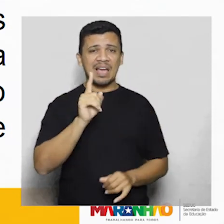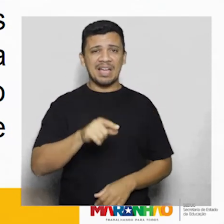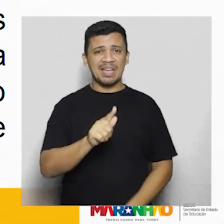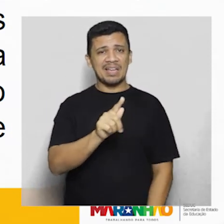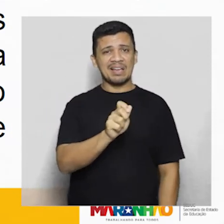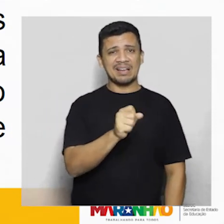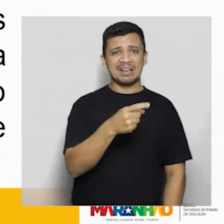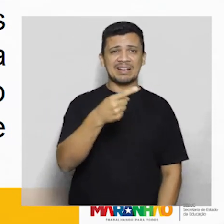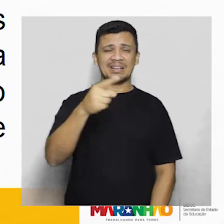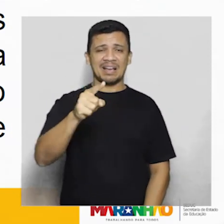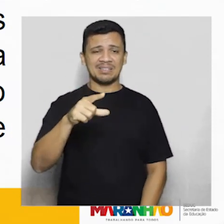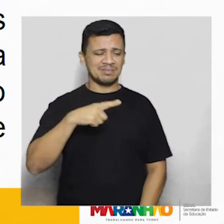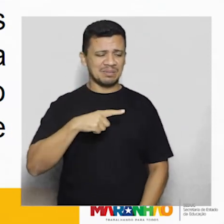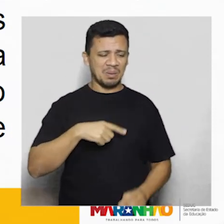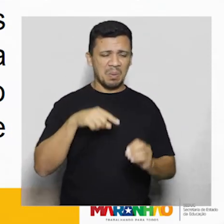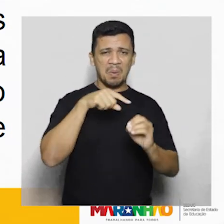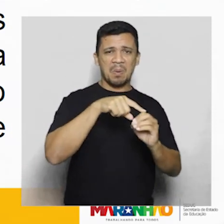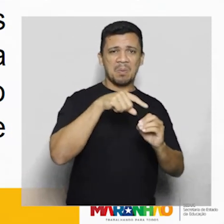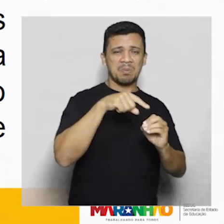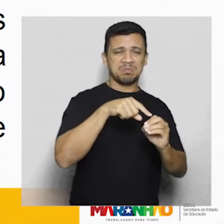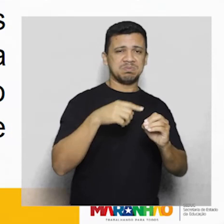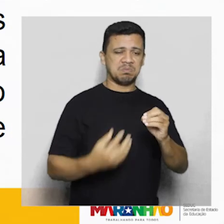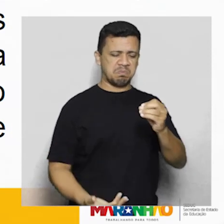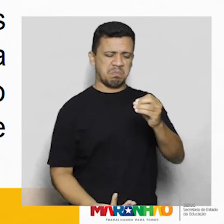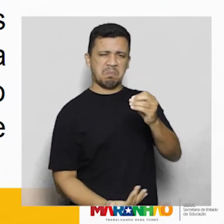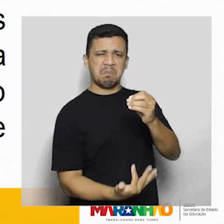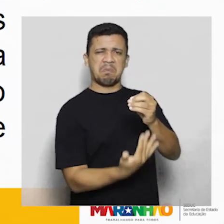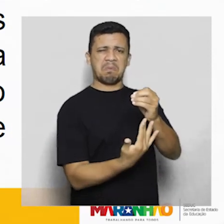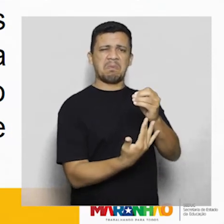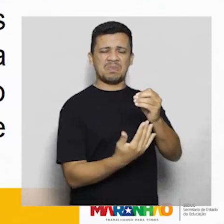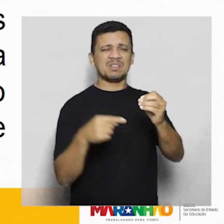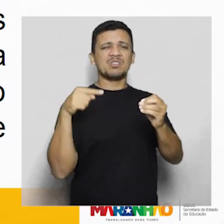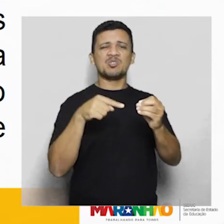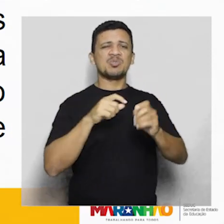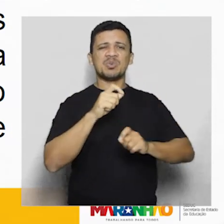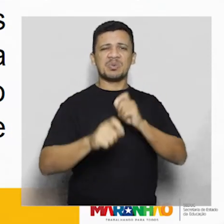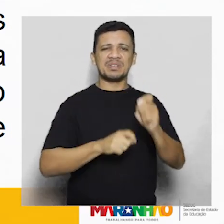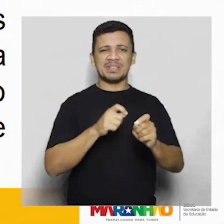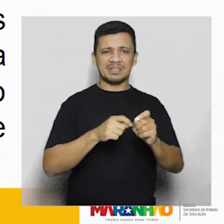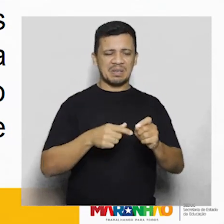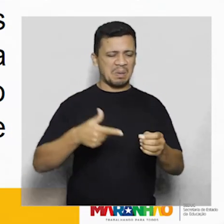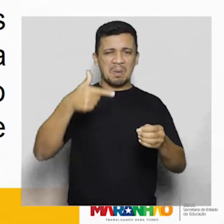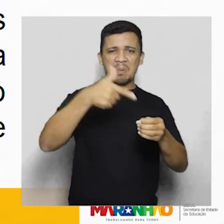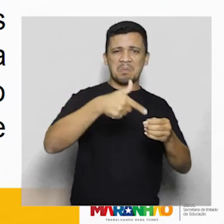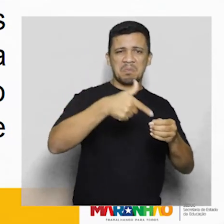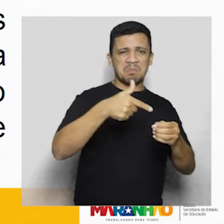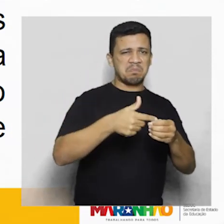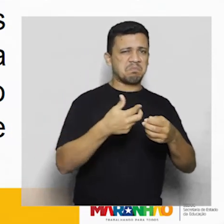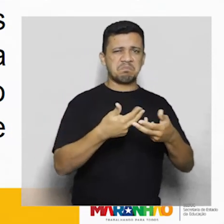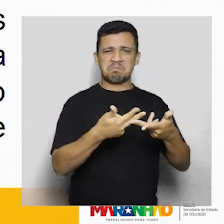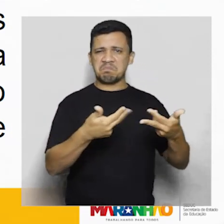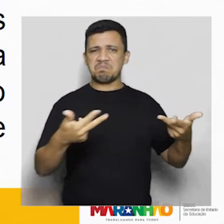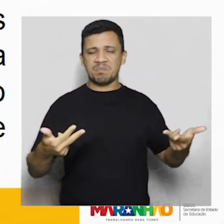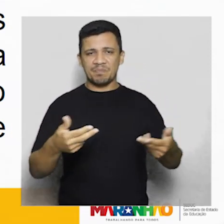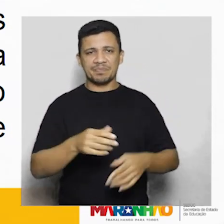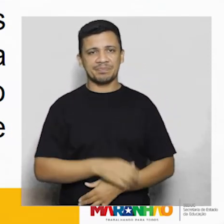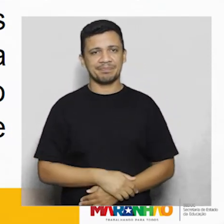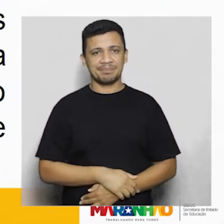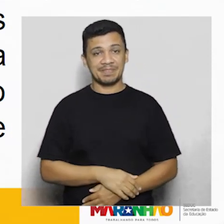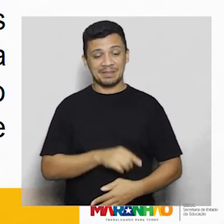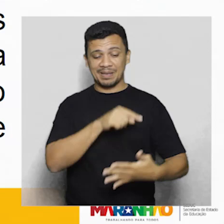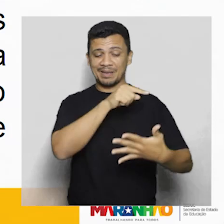efeito estufa obtidos a partir da queima de combustíveis fósseis bom Essas foram as